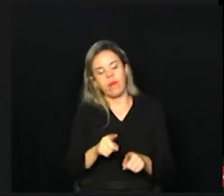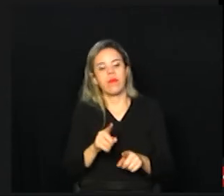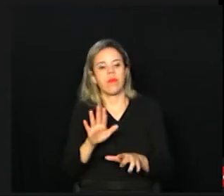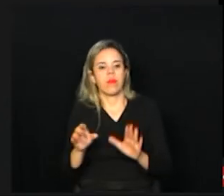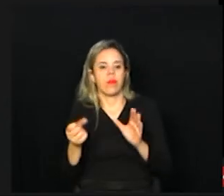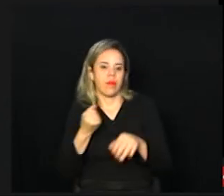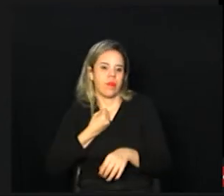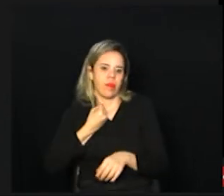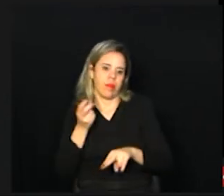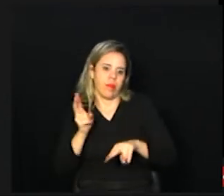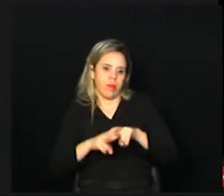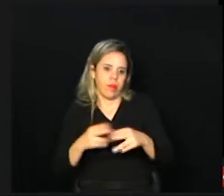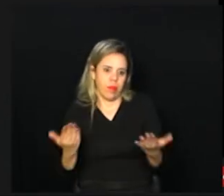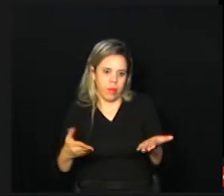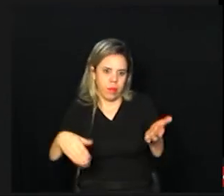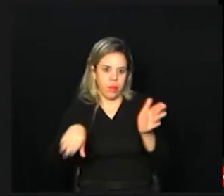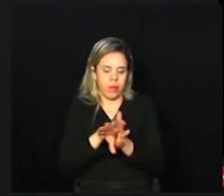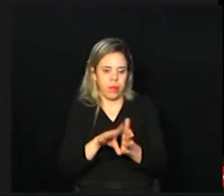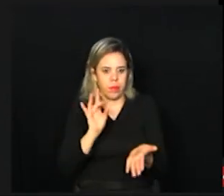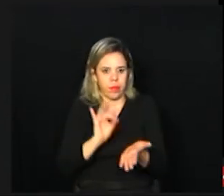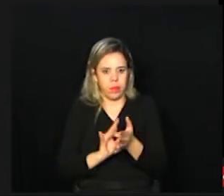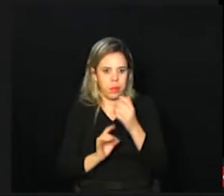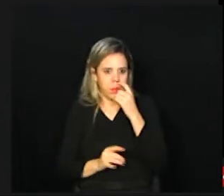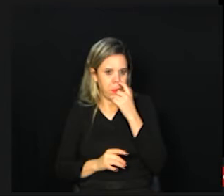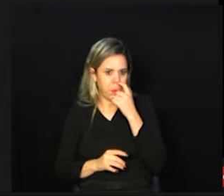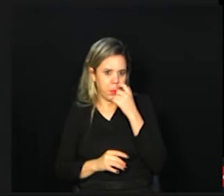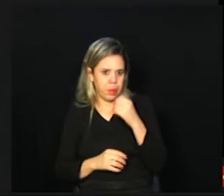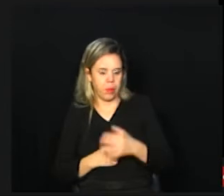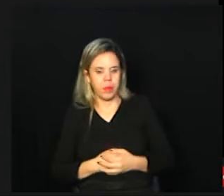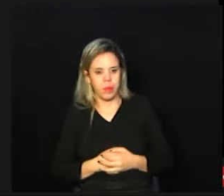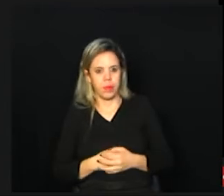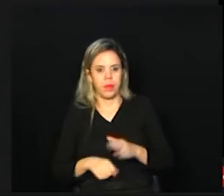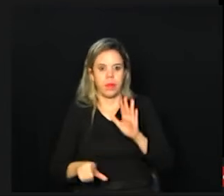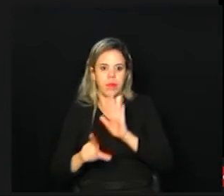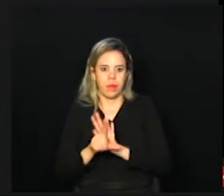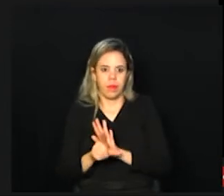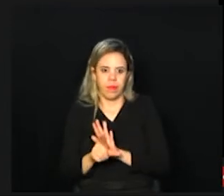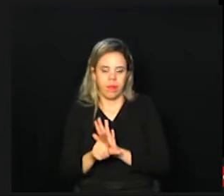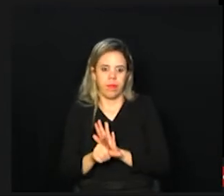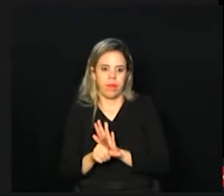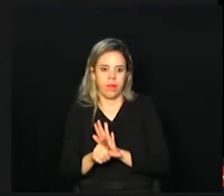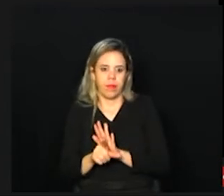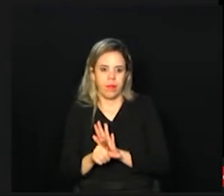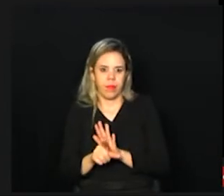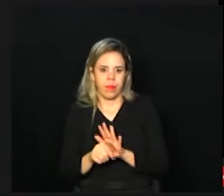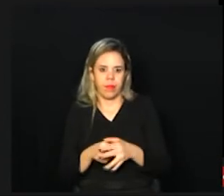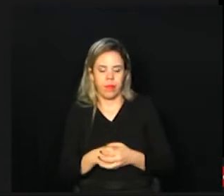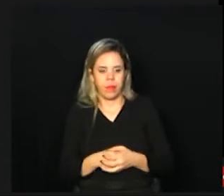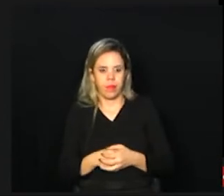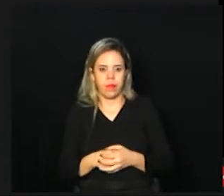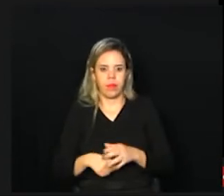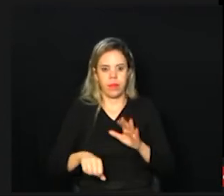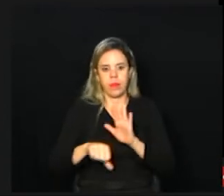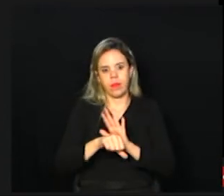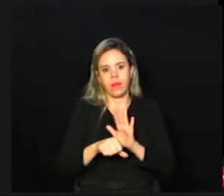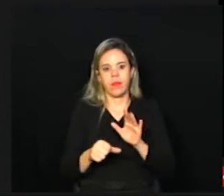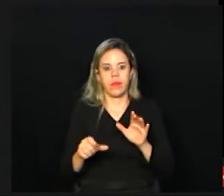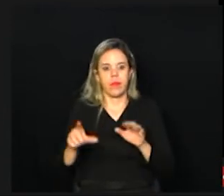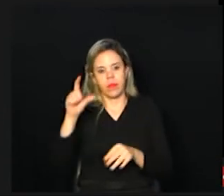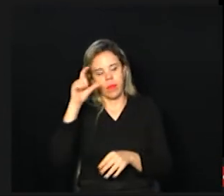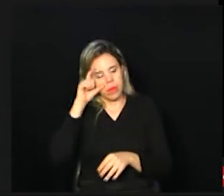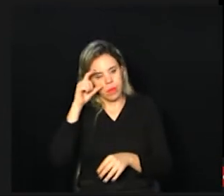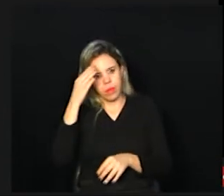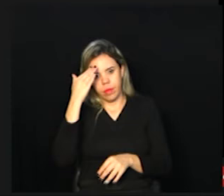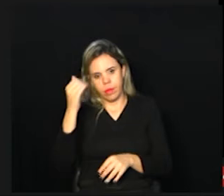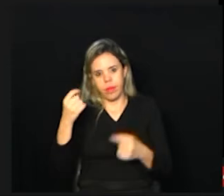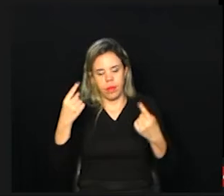agora veio também a efetivação dessa lei que criminaliza a lei da